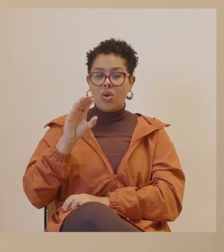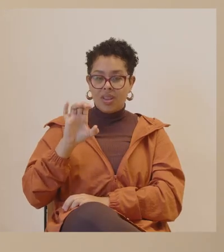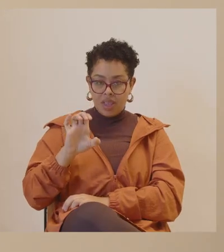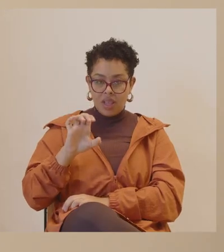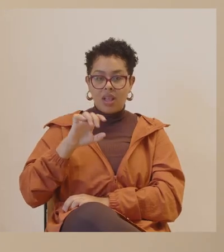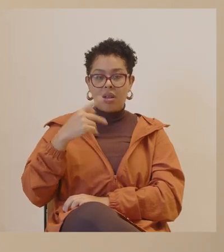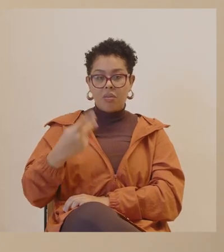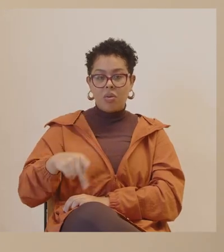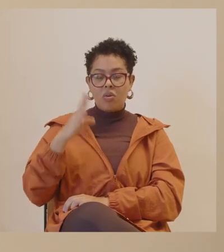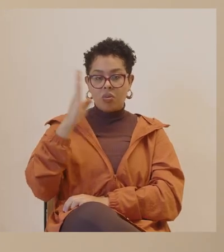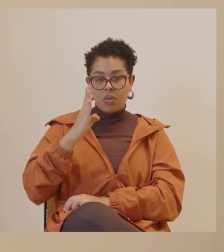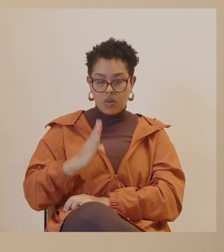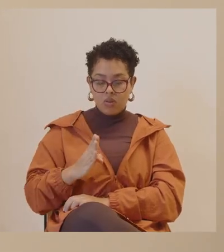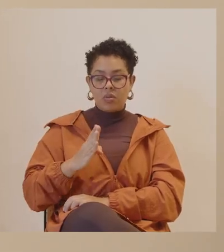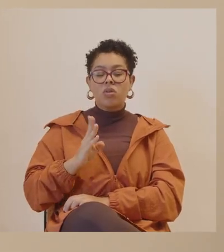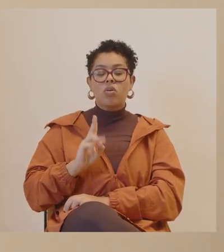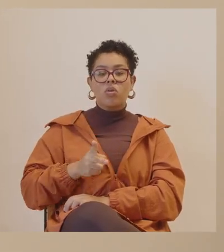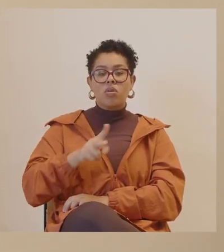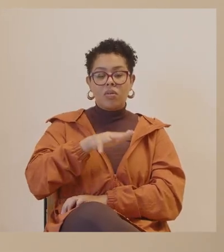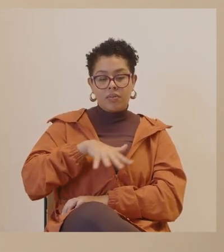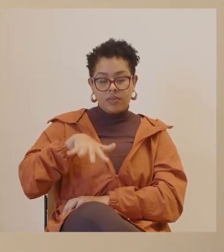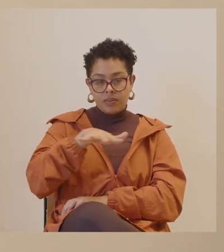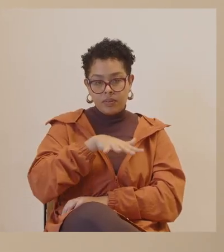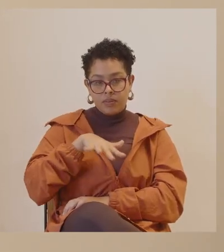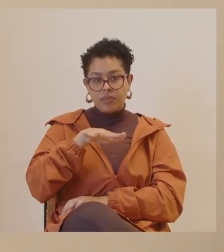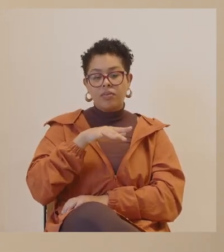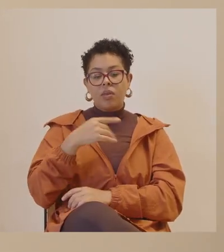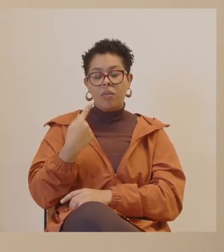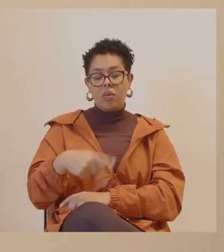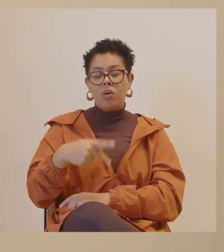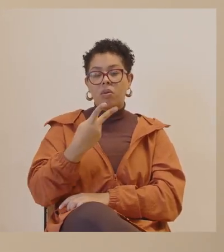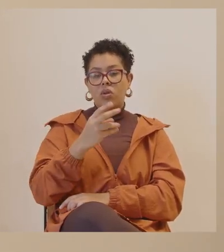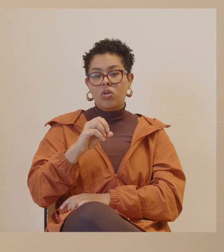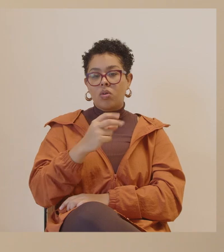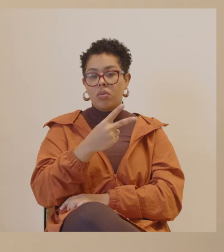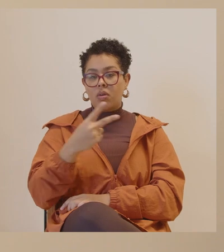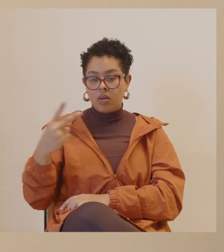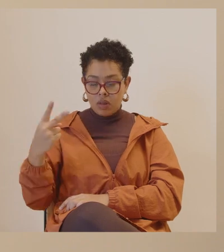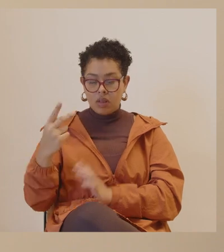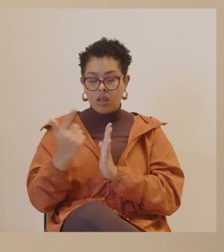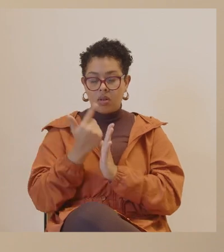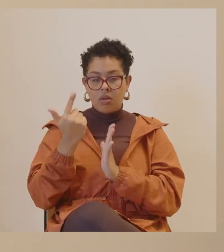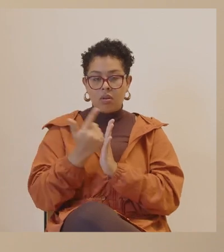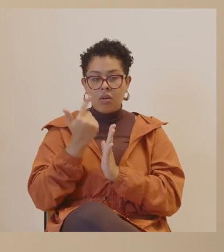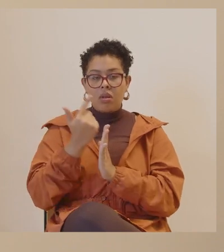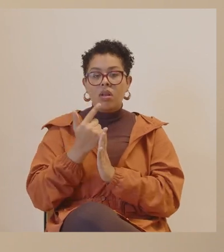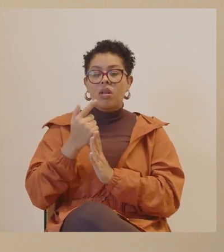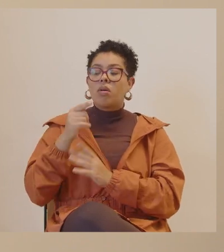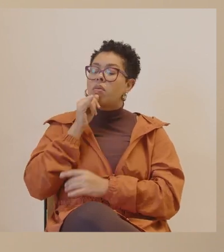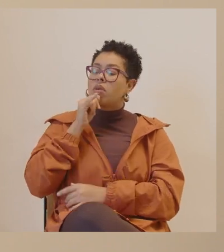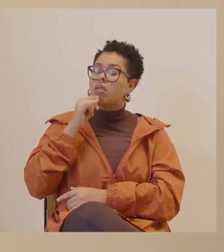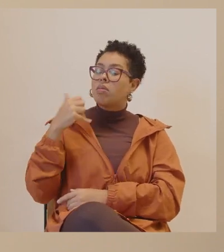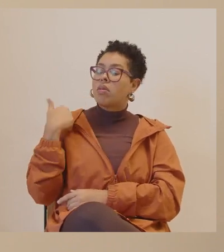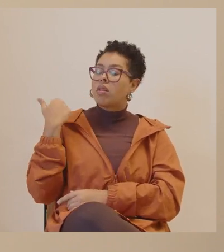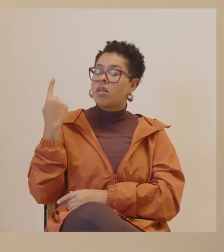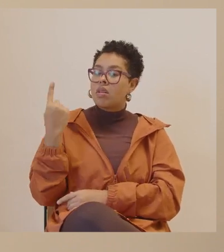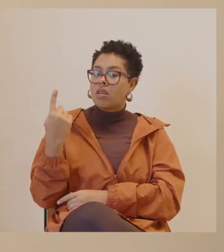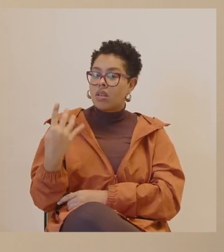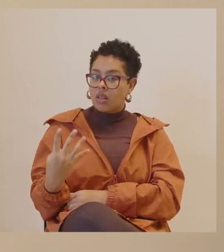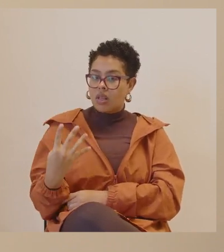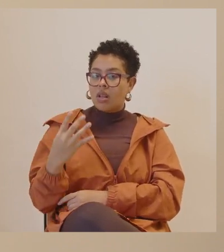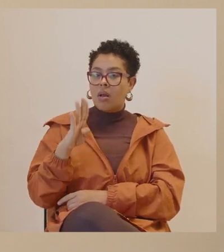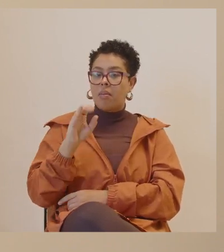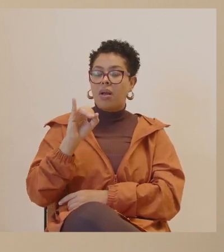Formas Únicas da Continuidade do Espaço e Sua História Material, de 2022, e o livro A Pequena Bailarina, de 14 anos, de Edgar